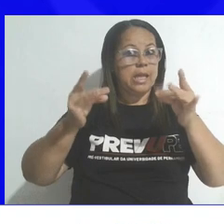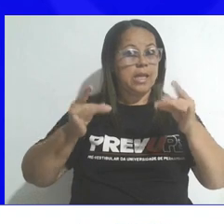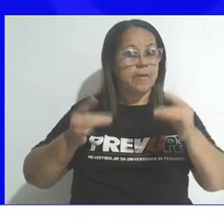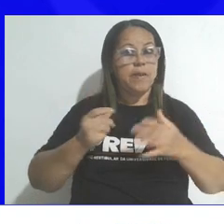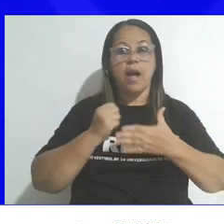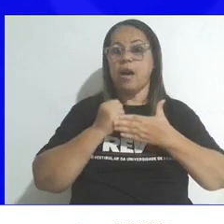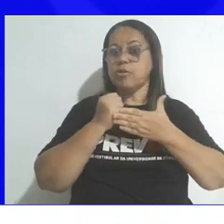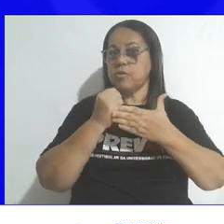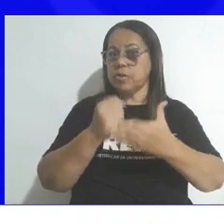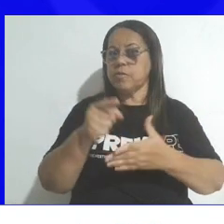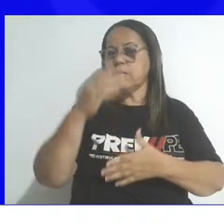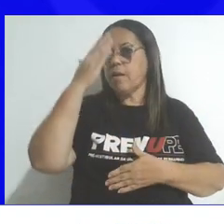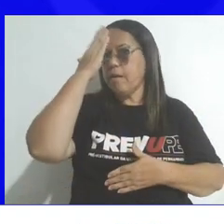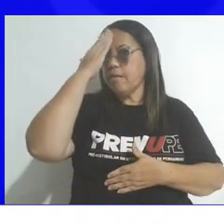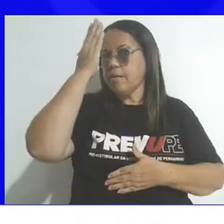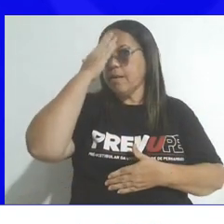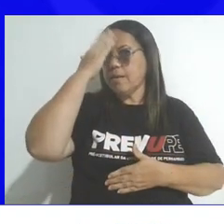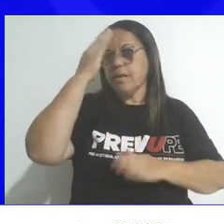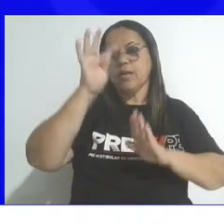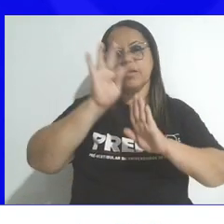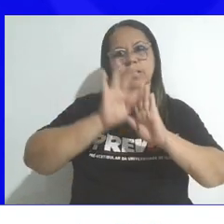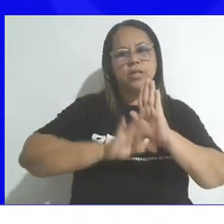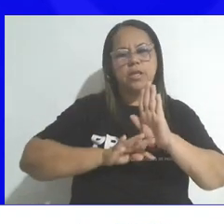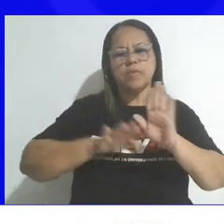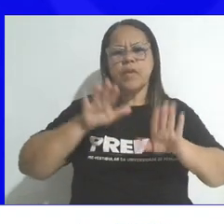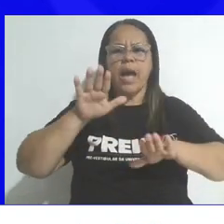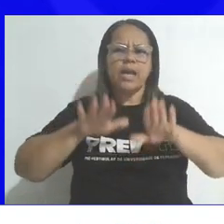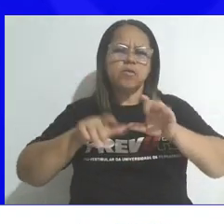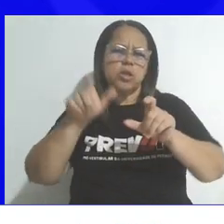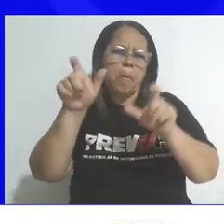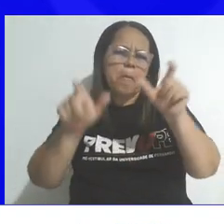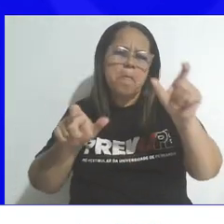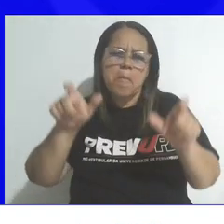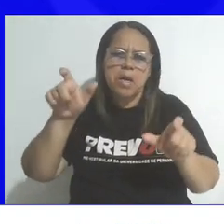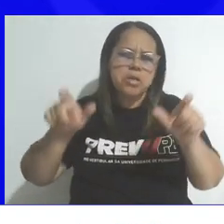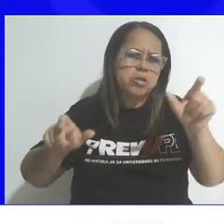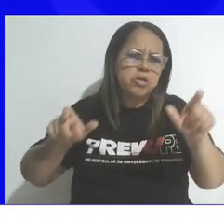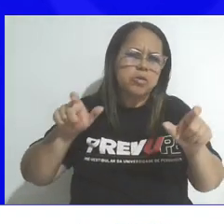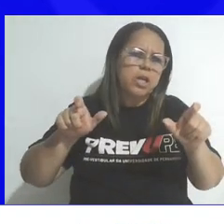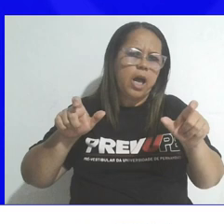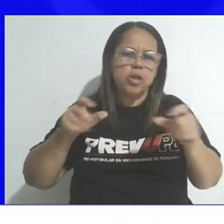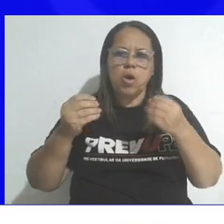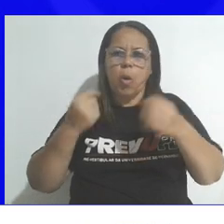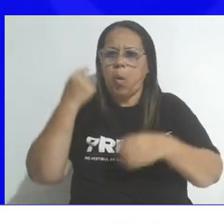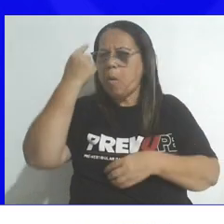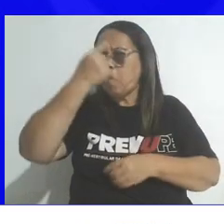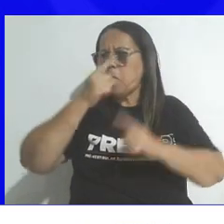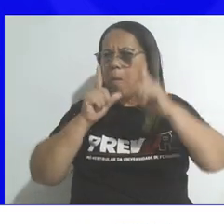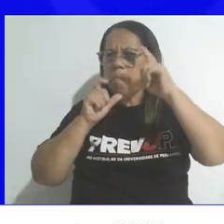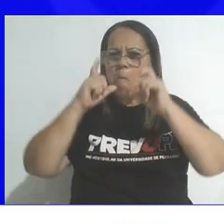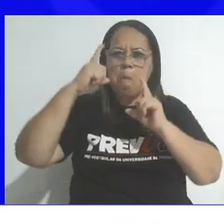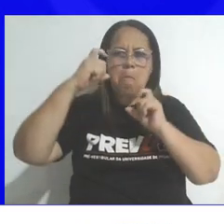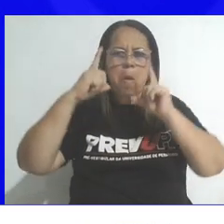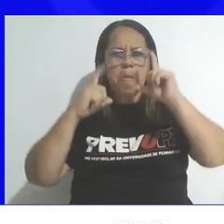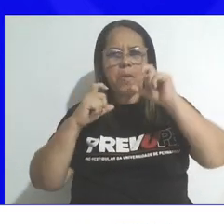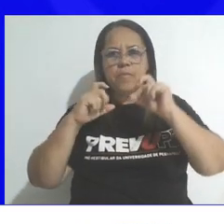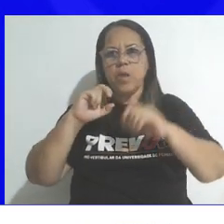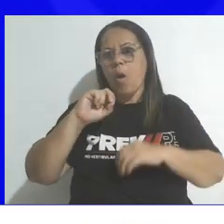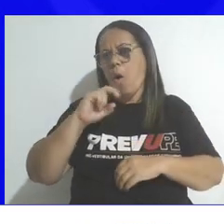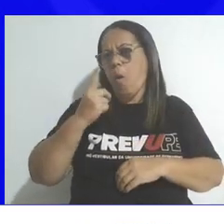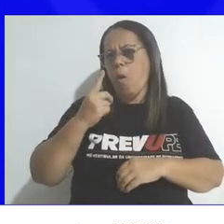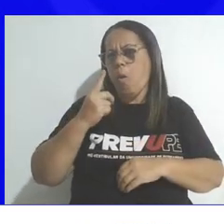te ajudar na compreensão desse texto. Então, às vezes, é um personagem, a expressão no rosto do personagem, ou então um